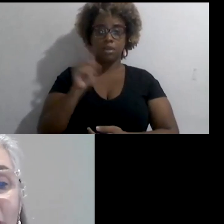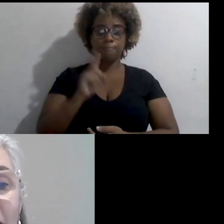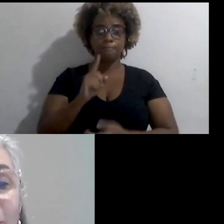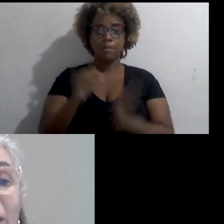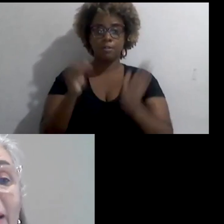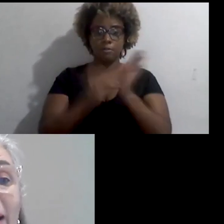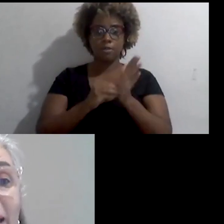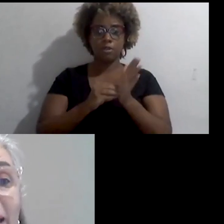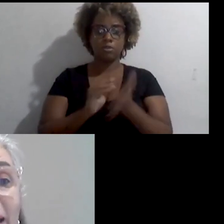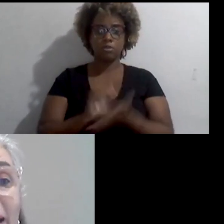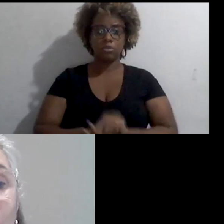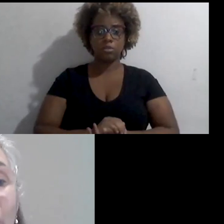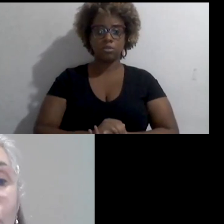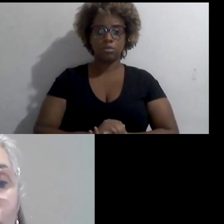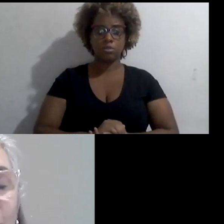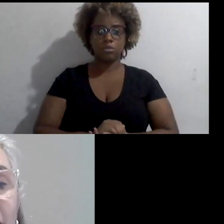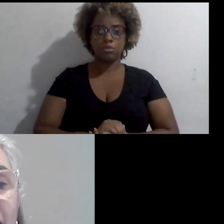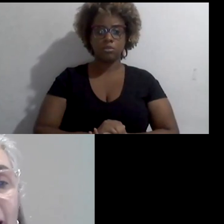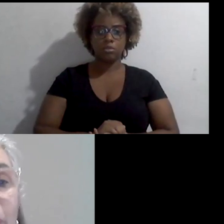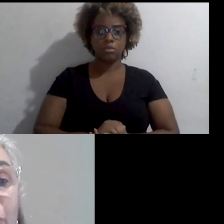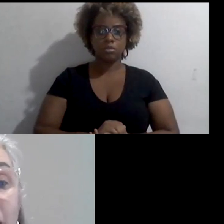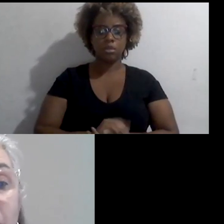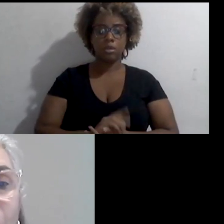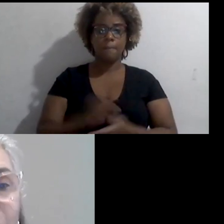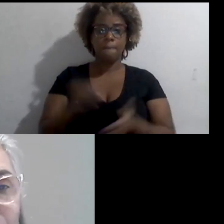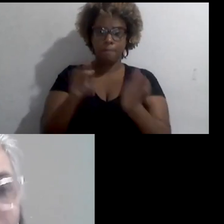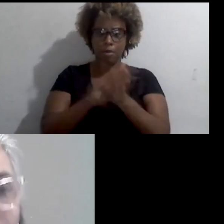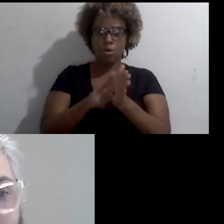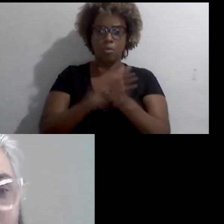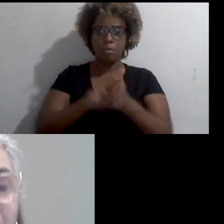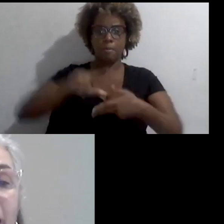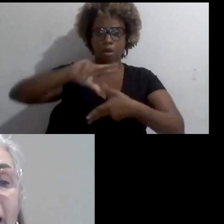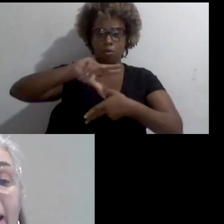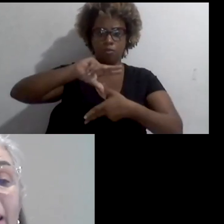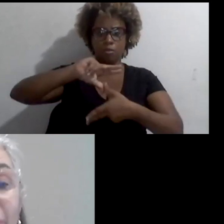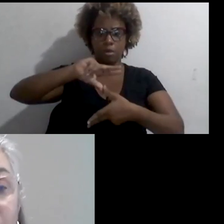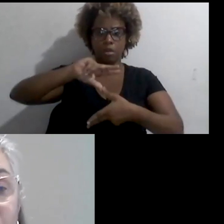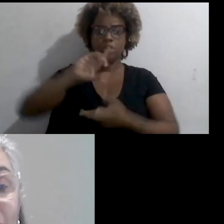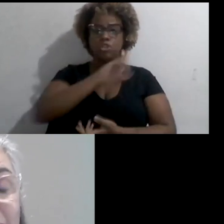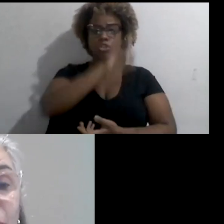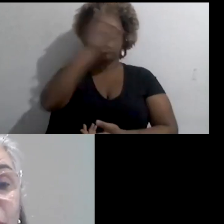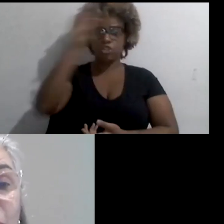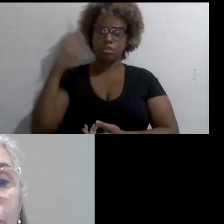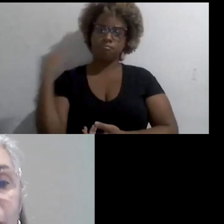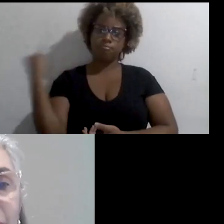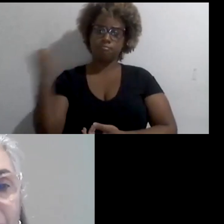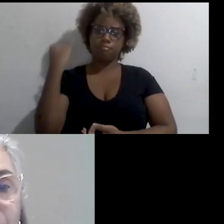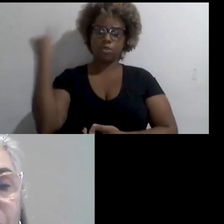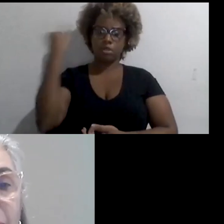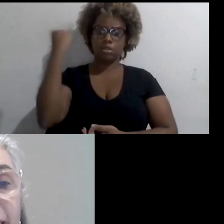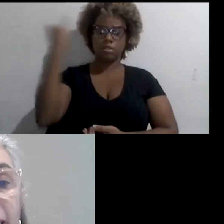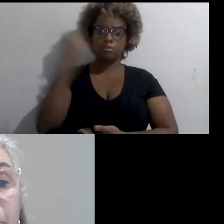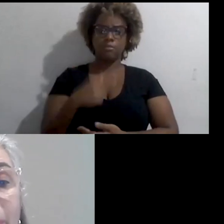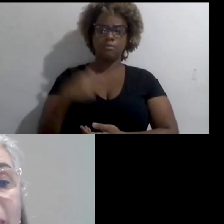Pelo contrário, o Dia D da Dança, instituído pela UFBA, é um dia importantíssimo e que vínhamos fazendo isso há muito